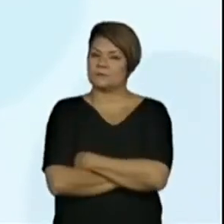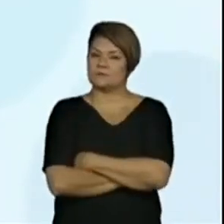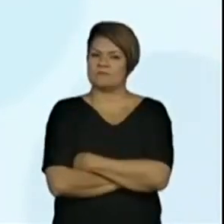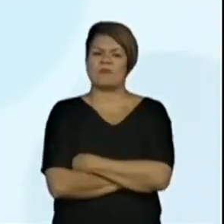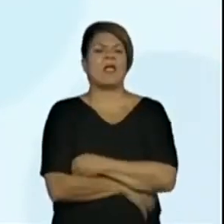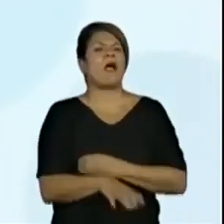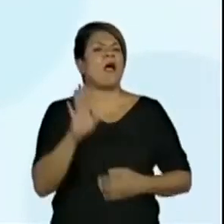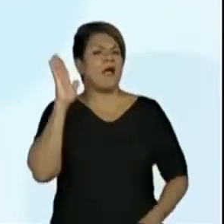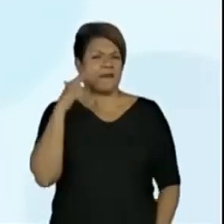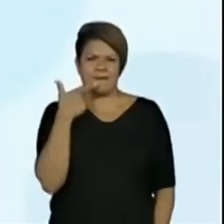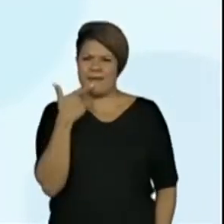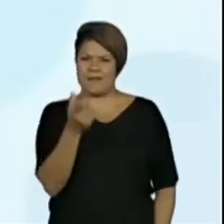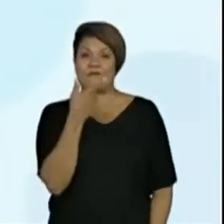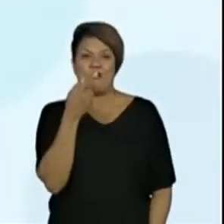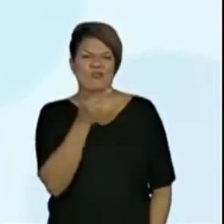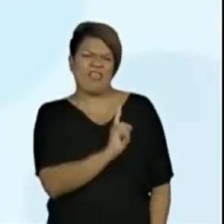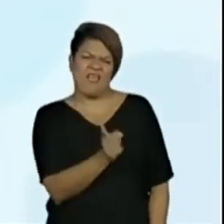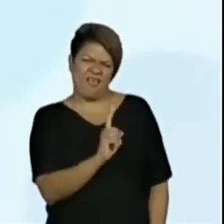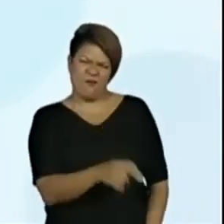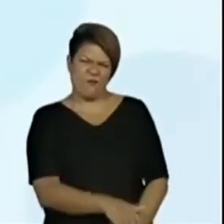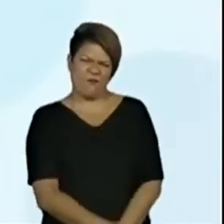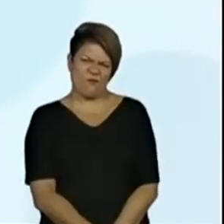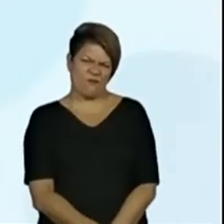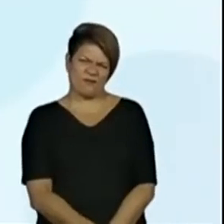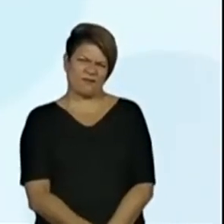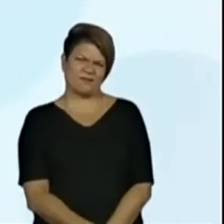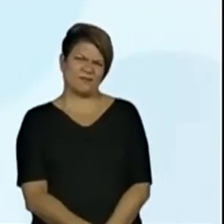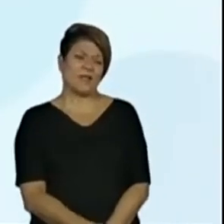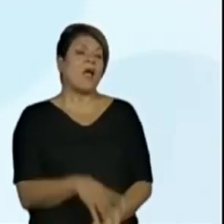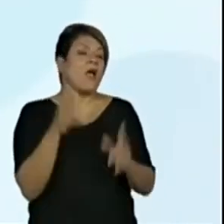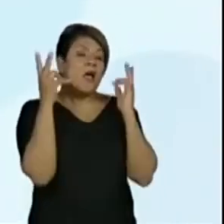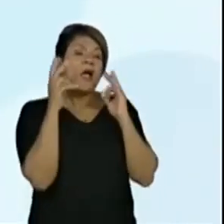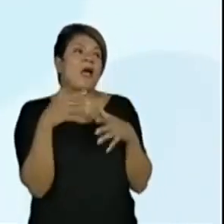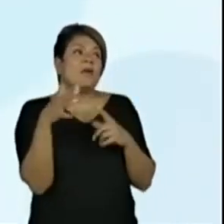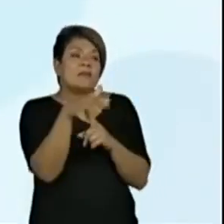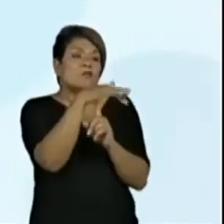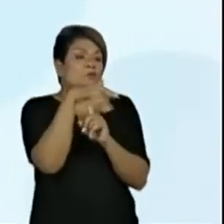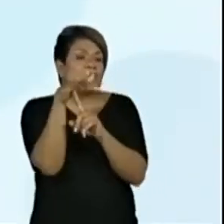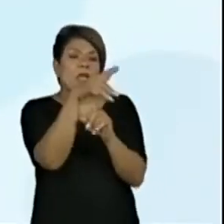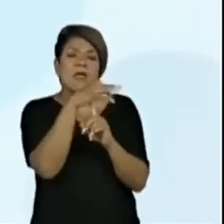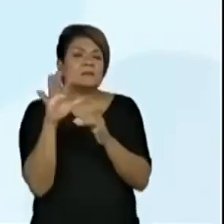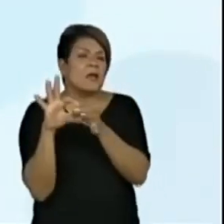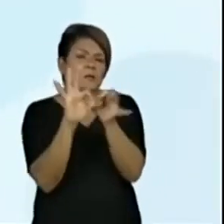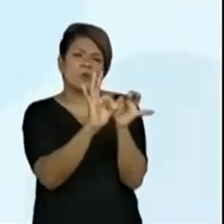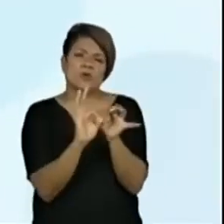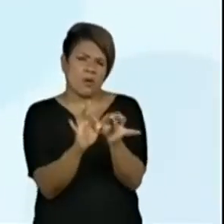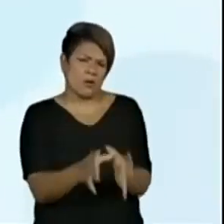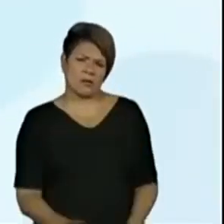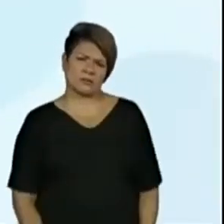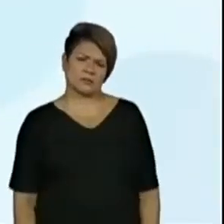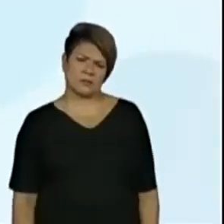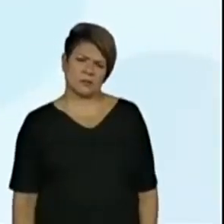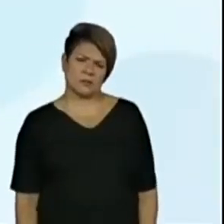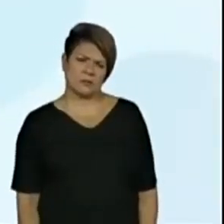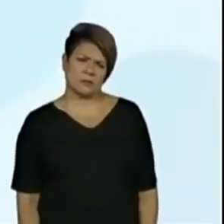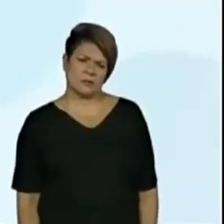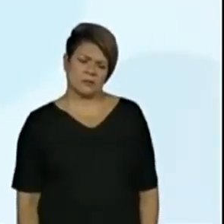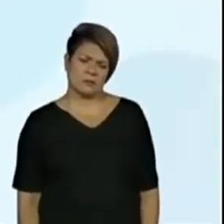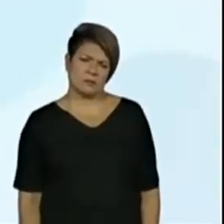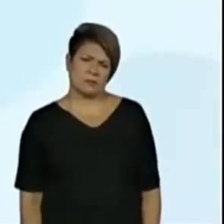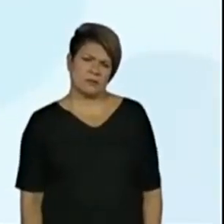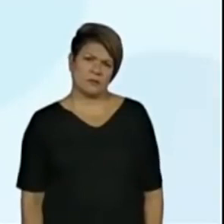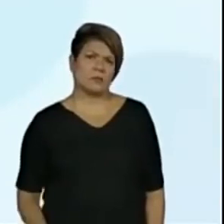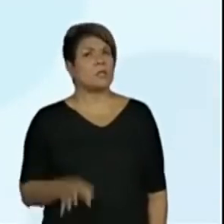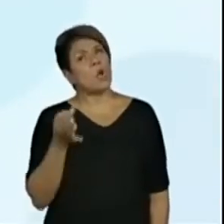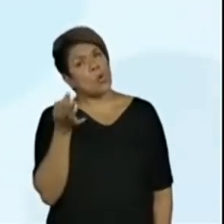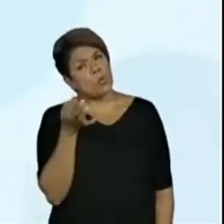tão bagunçado assim. Você acha que não? Ah, a natureza é sempre harmoniosa, ai, professora Viviane. Ai. Está, assim, um pouquinho ela